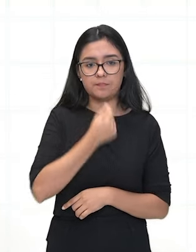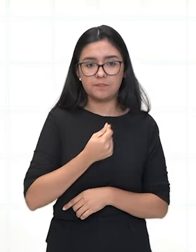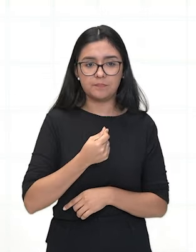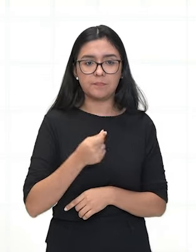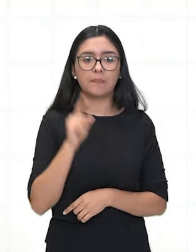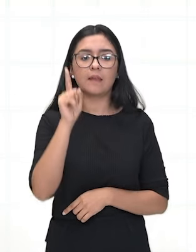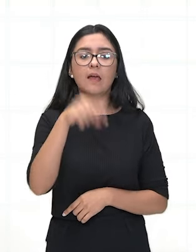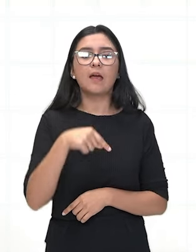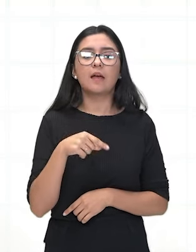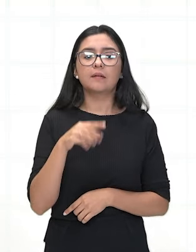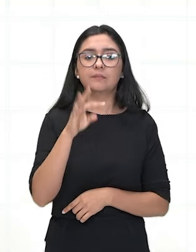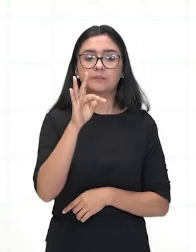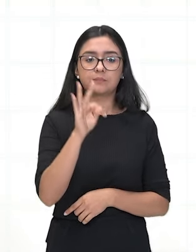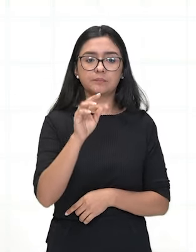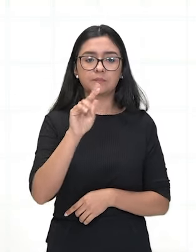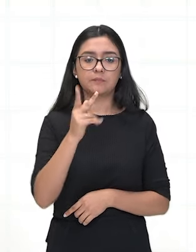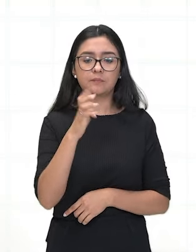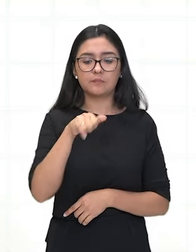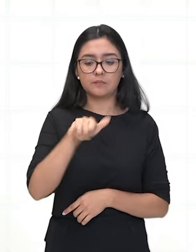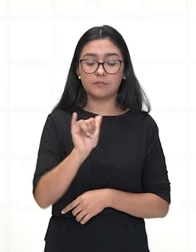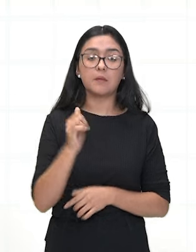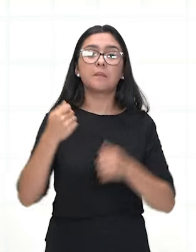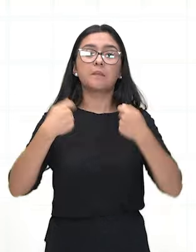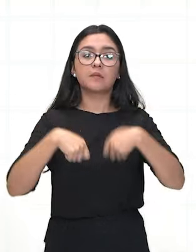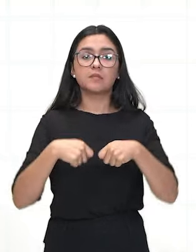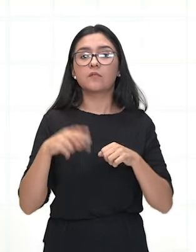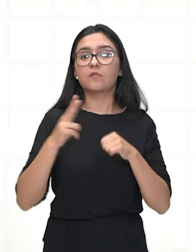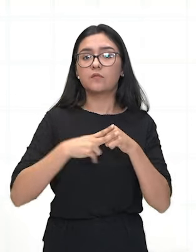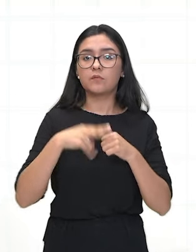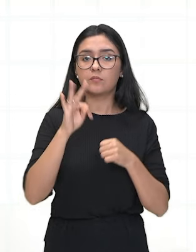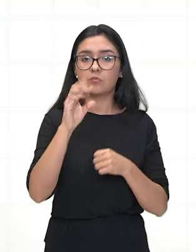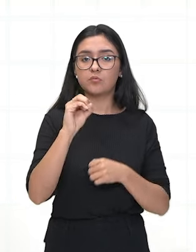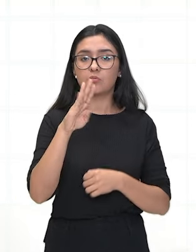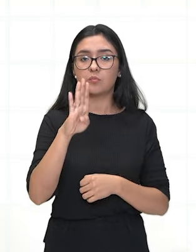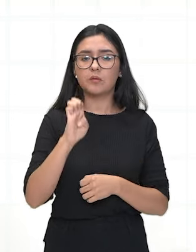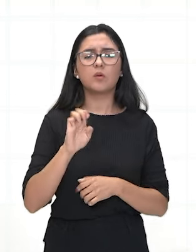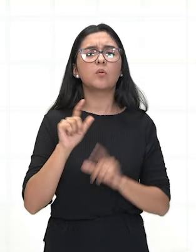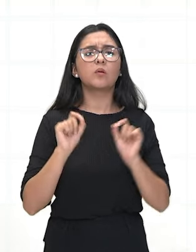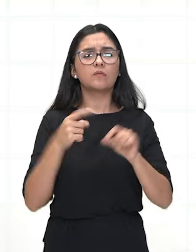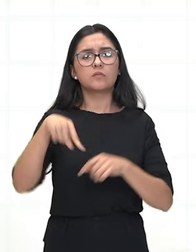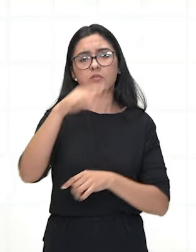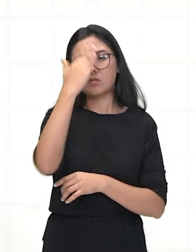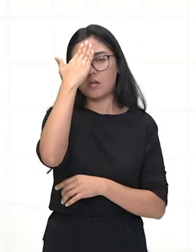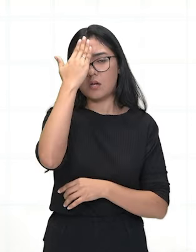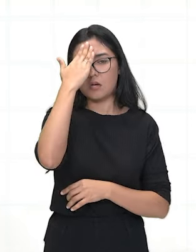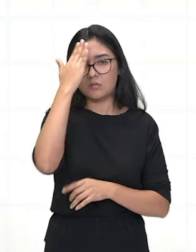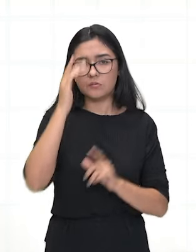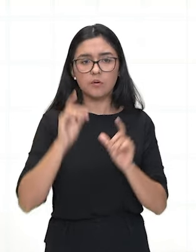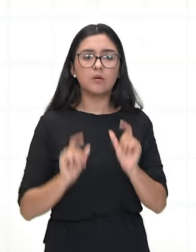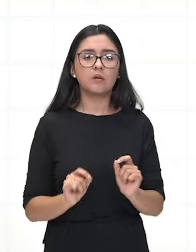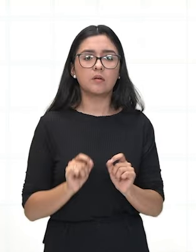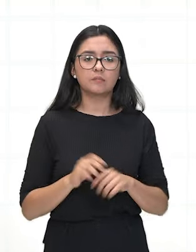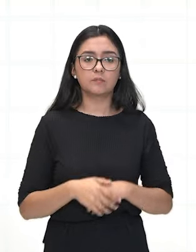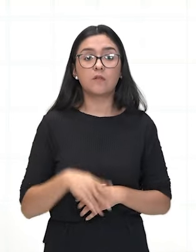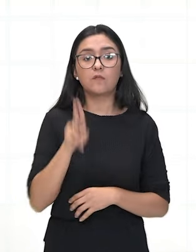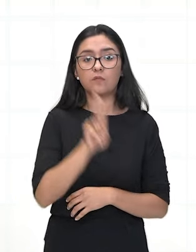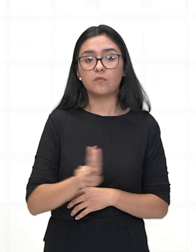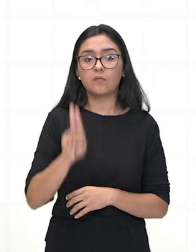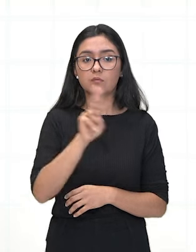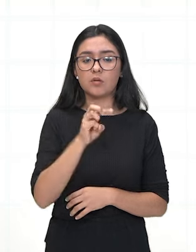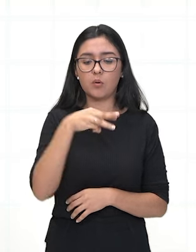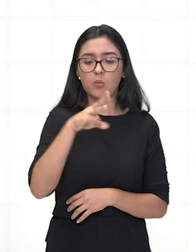eu vou precisar do verb to be E aí que que vocês acham eu vou usar a forma